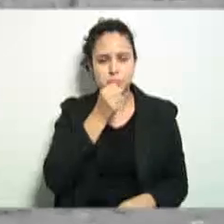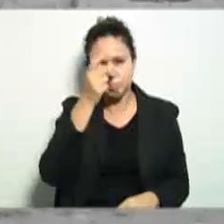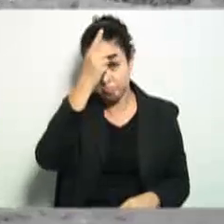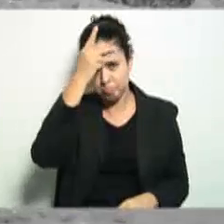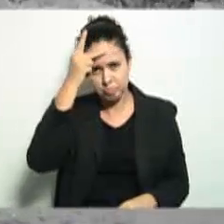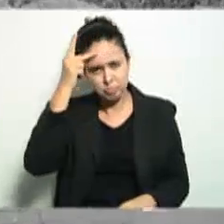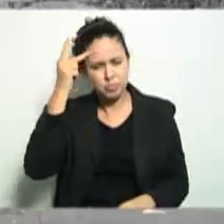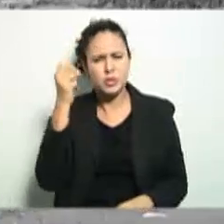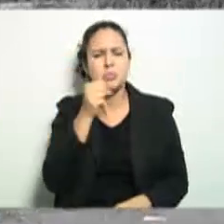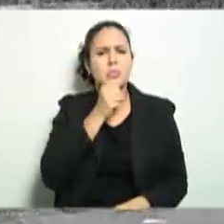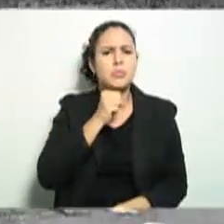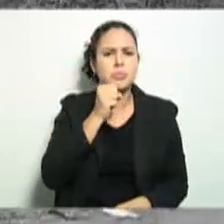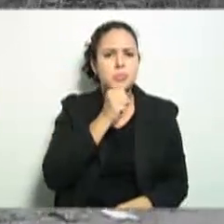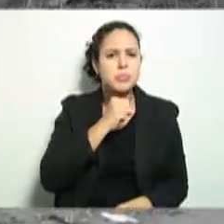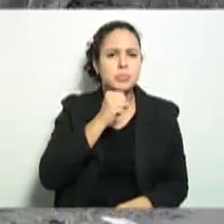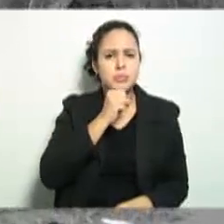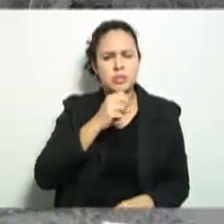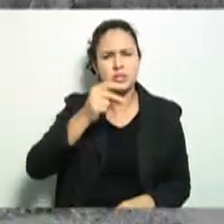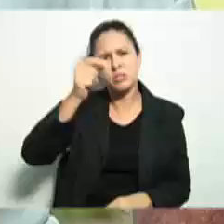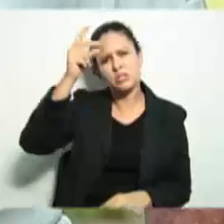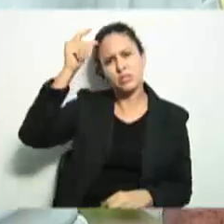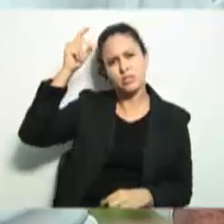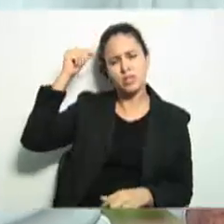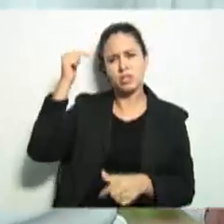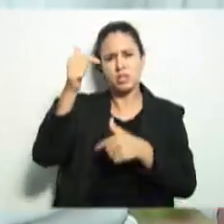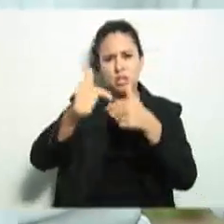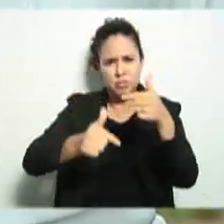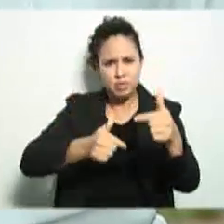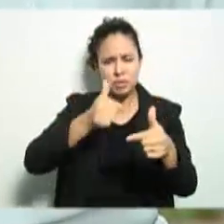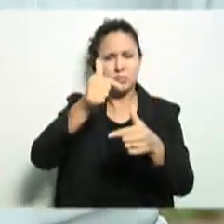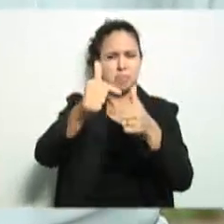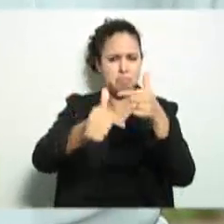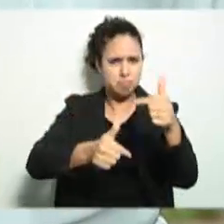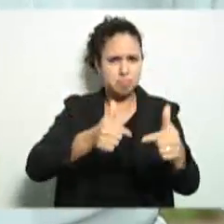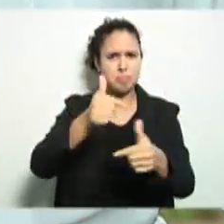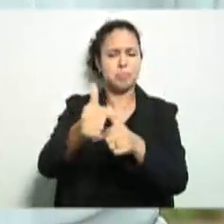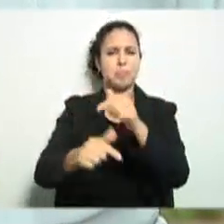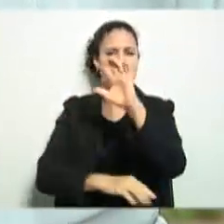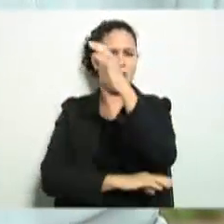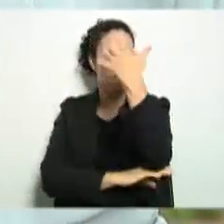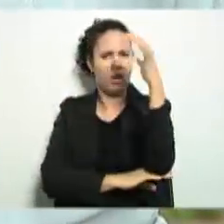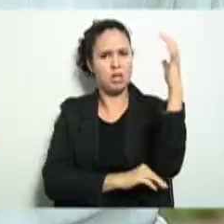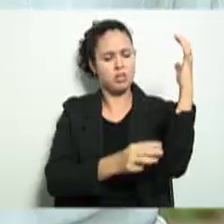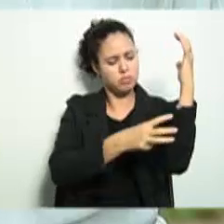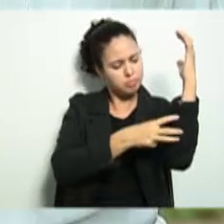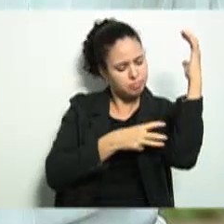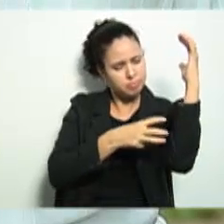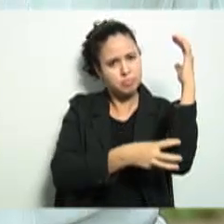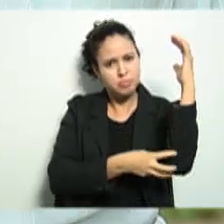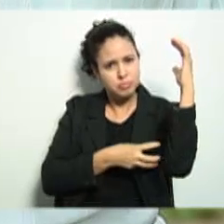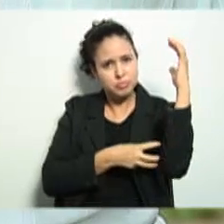reconhecimento e melhores condições de vida. Renda, ninguém sabia. Ninguém sabia.